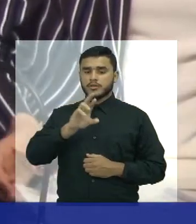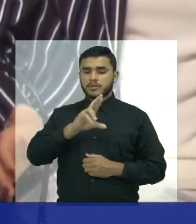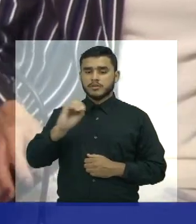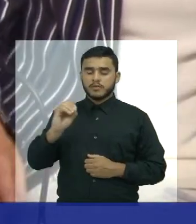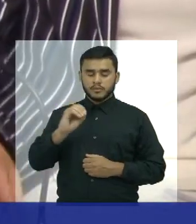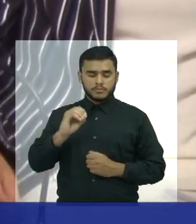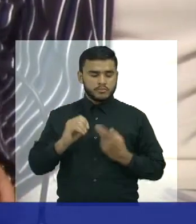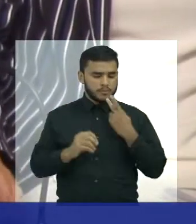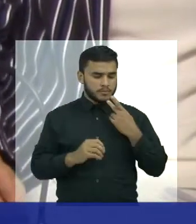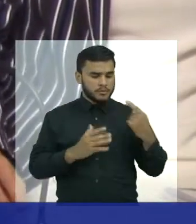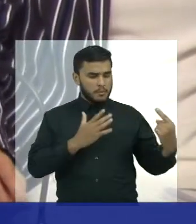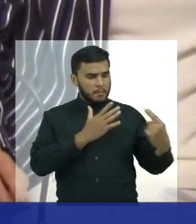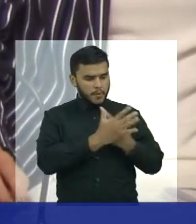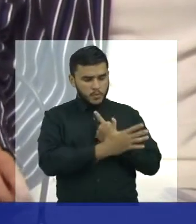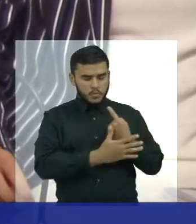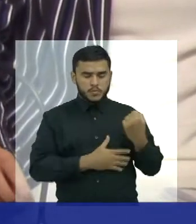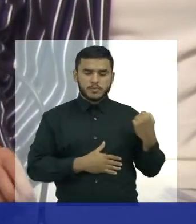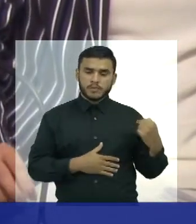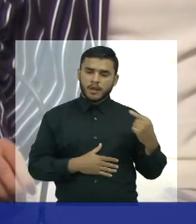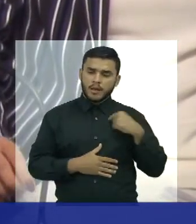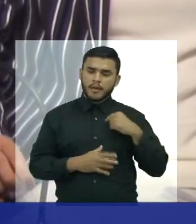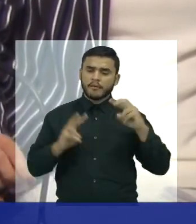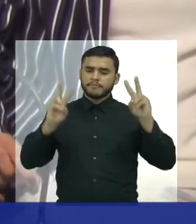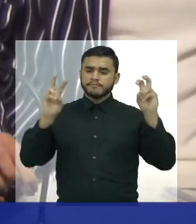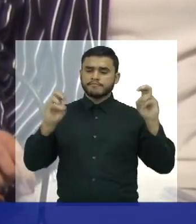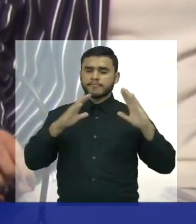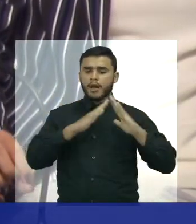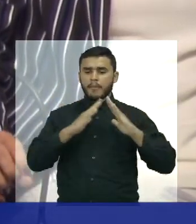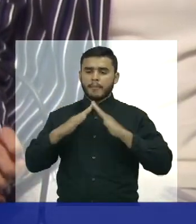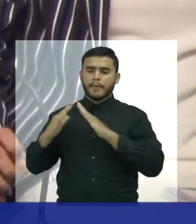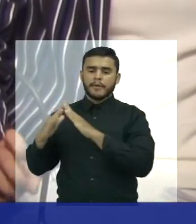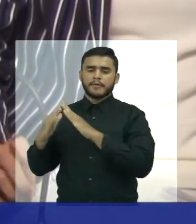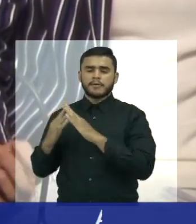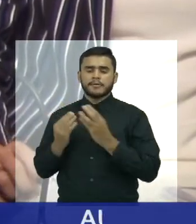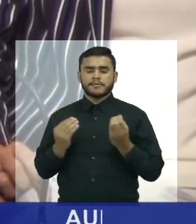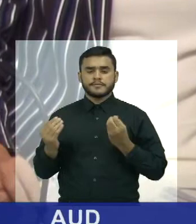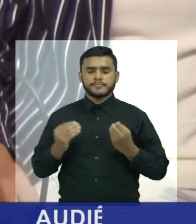também comentei, são